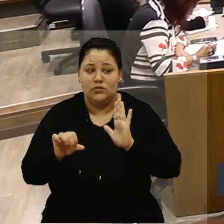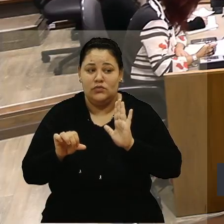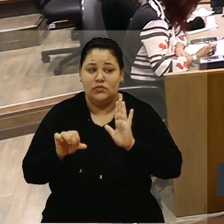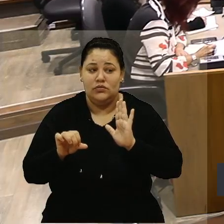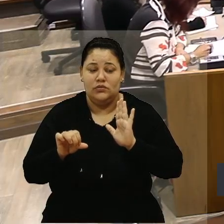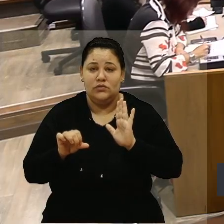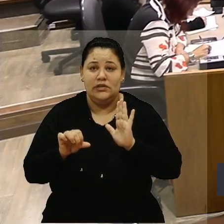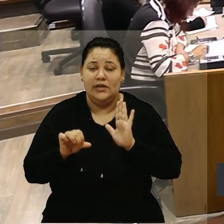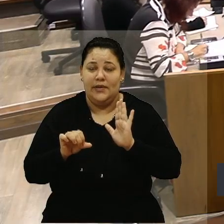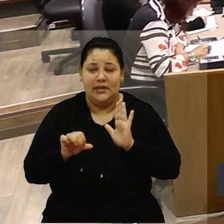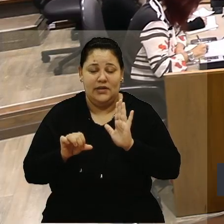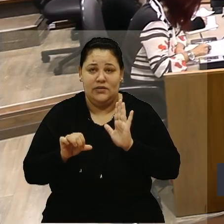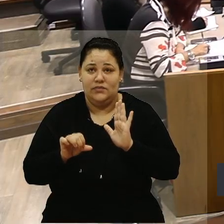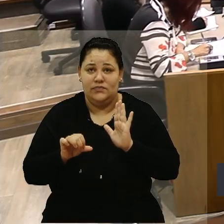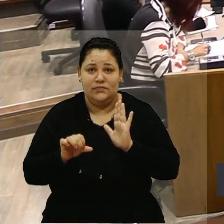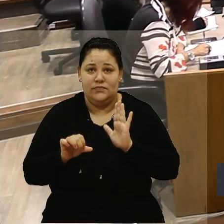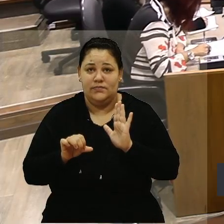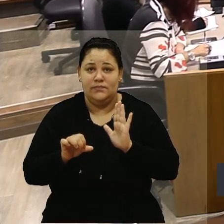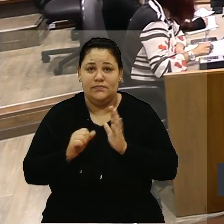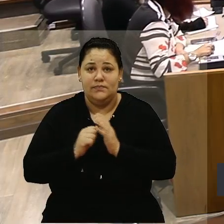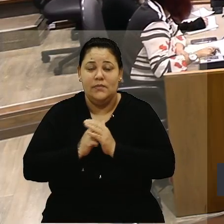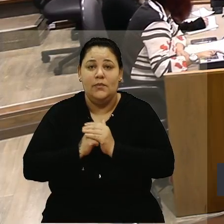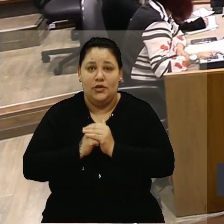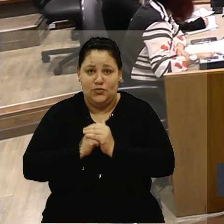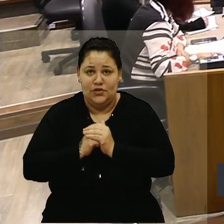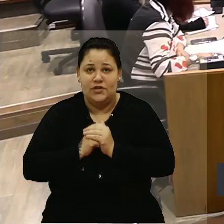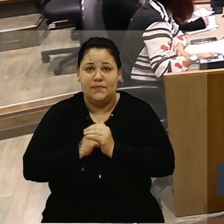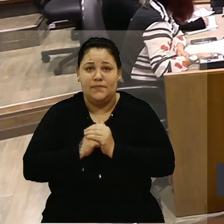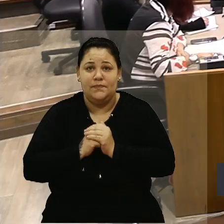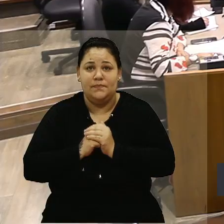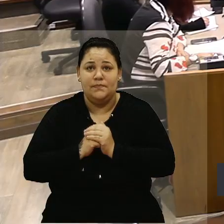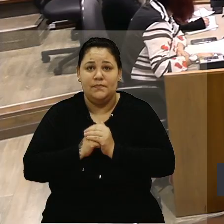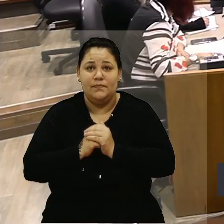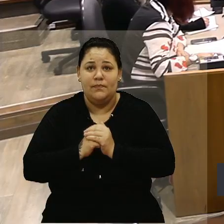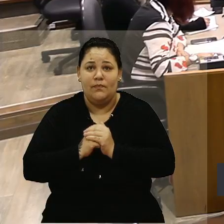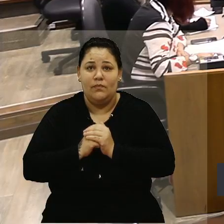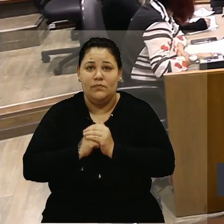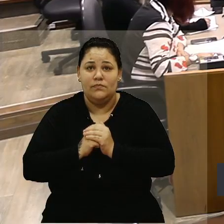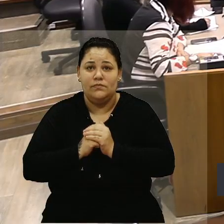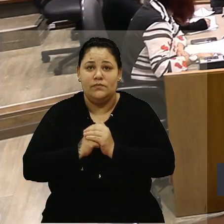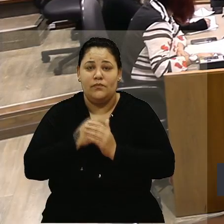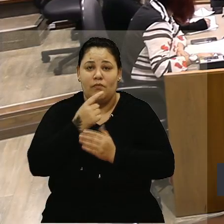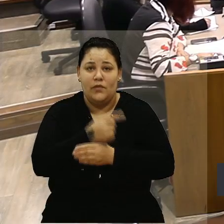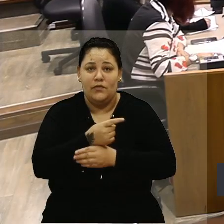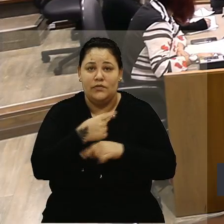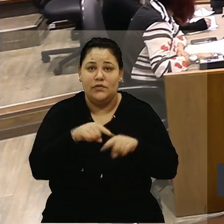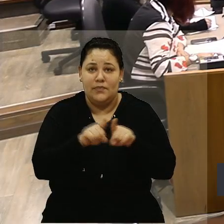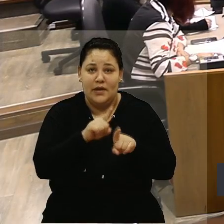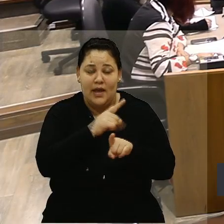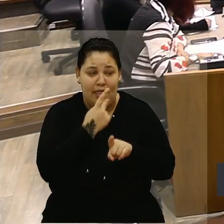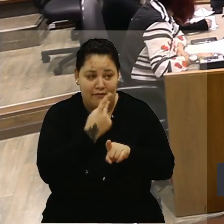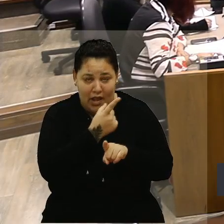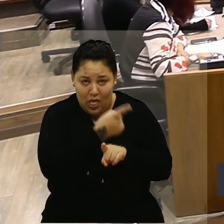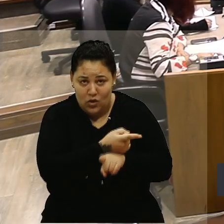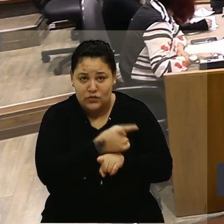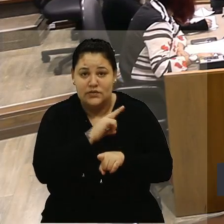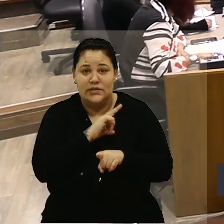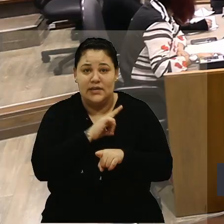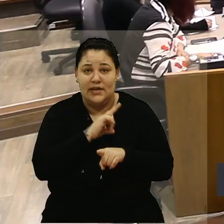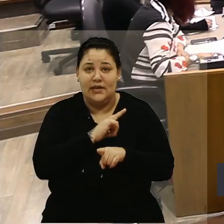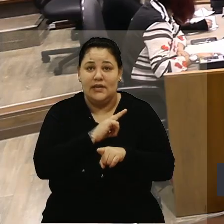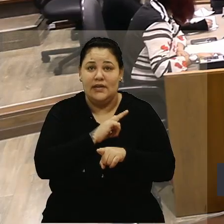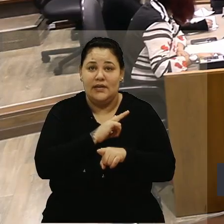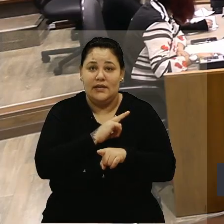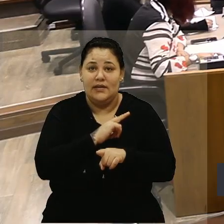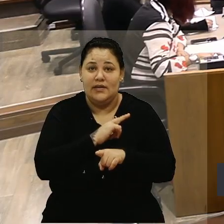seu inciso 4º que eu posso requerer um esclarecimento. Estou requerendo a Vossa Excelência. Porque tem uma questão que a Rose comentou, que se tem uma tipicidade penal é